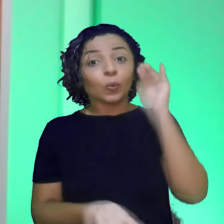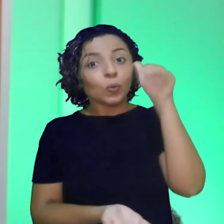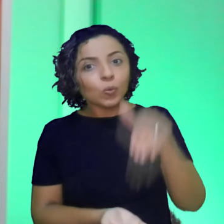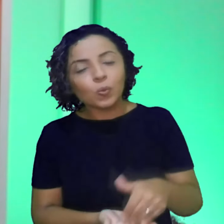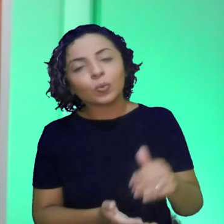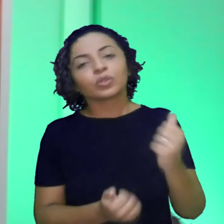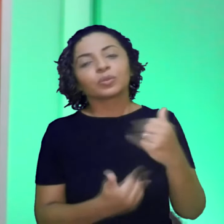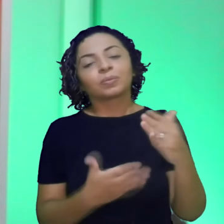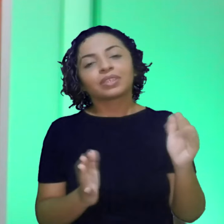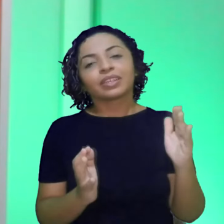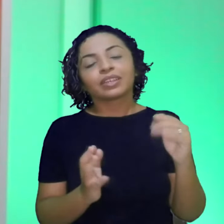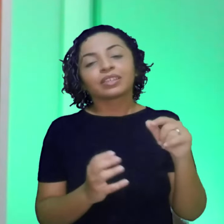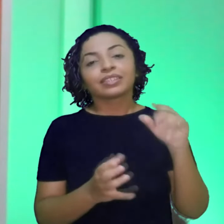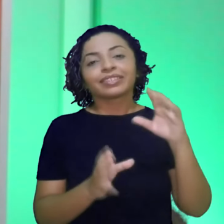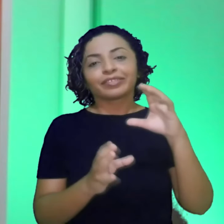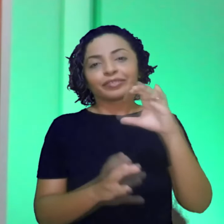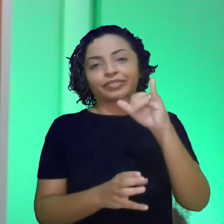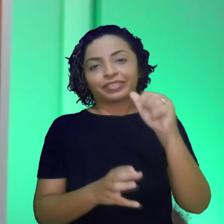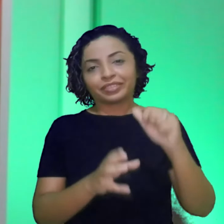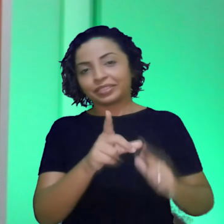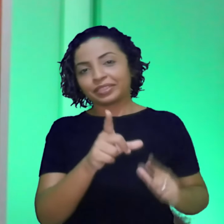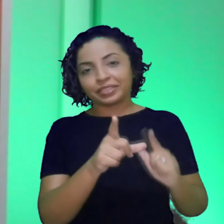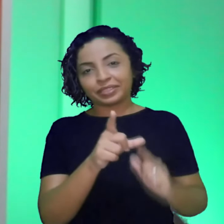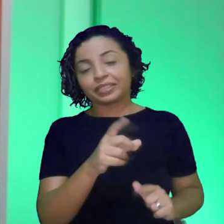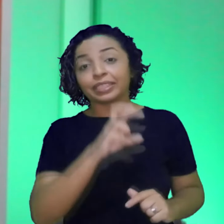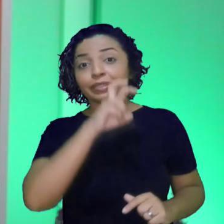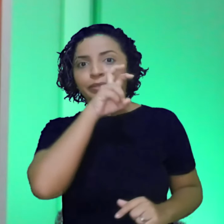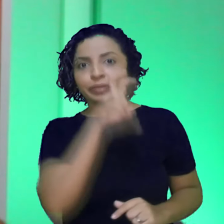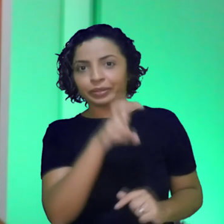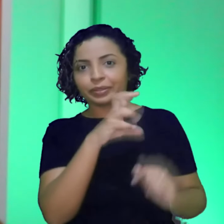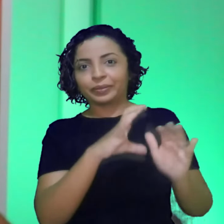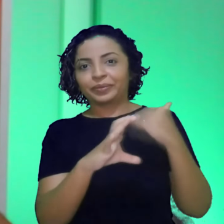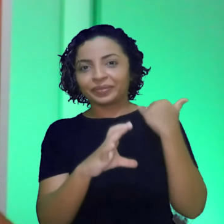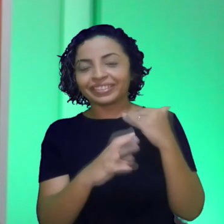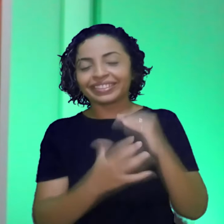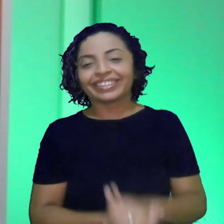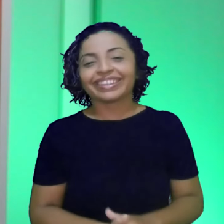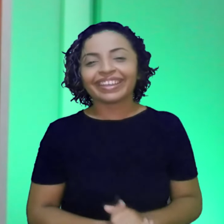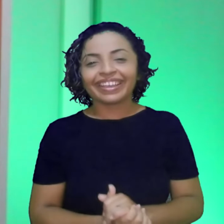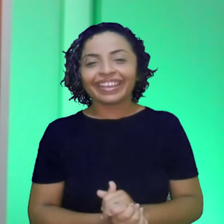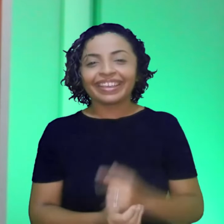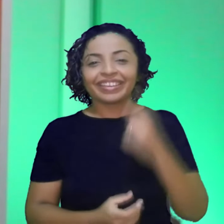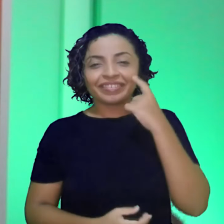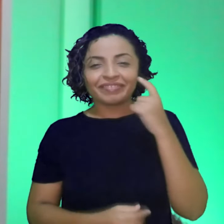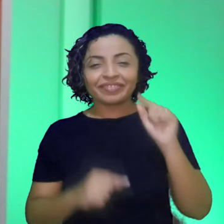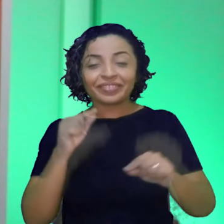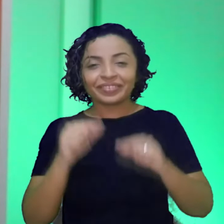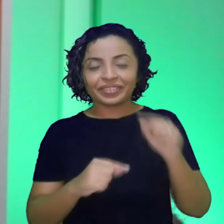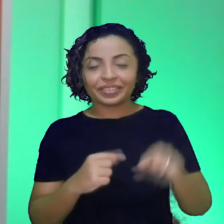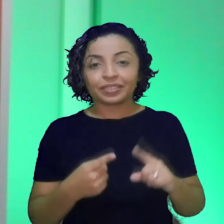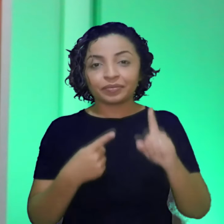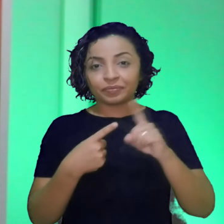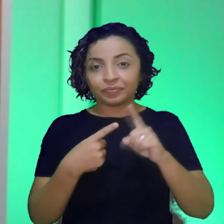caixa aqui, da Companhia das Letras, que nos enviou mais 5 livros. Vamos ver aqui o que nós temos.